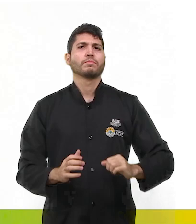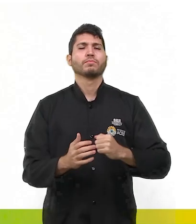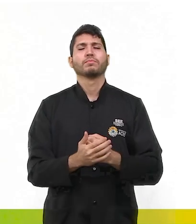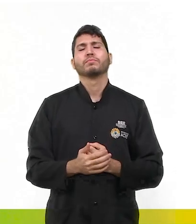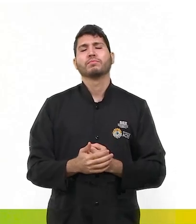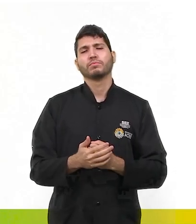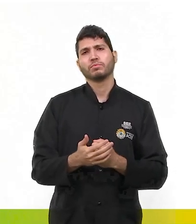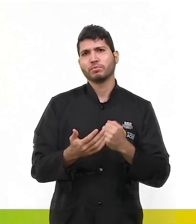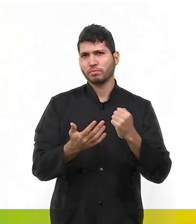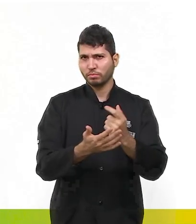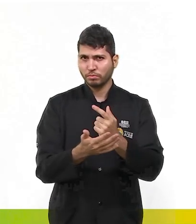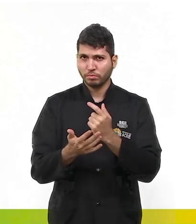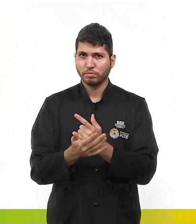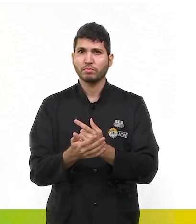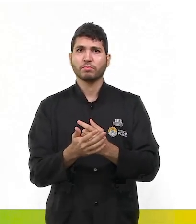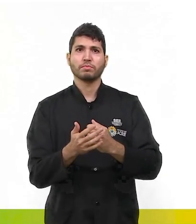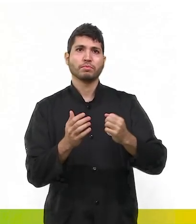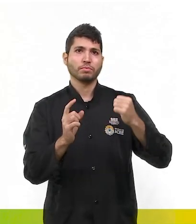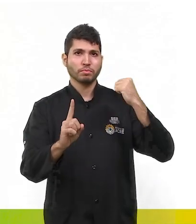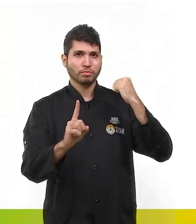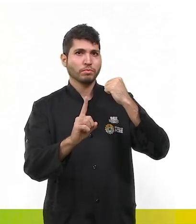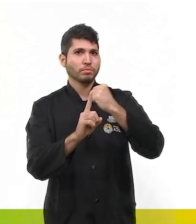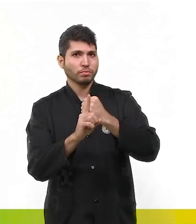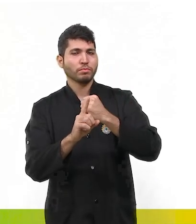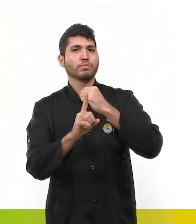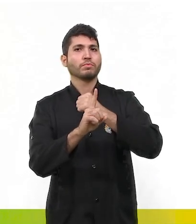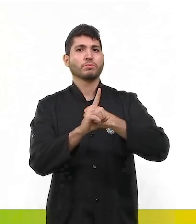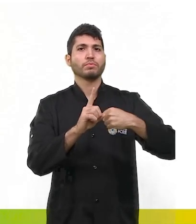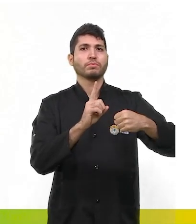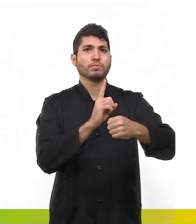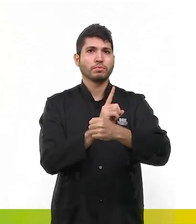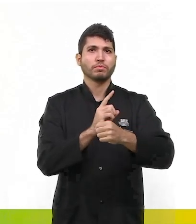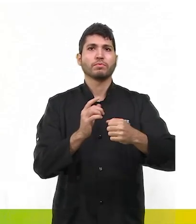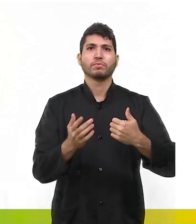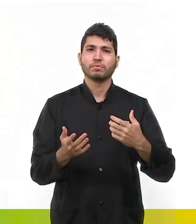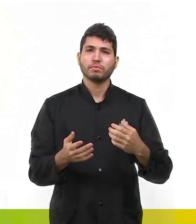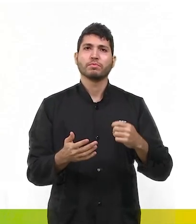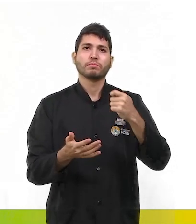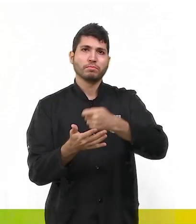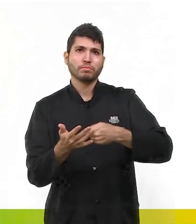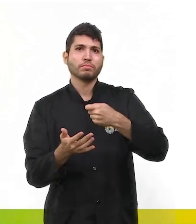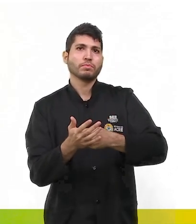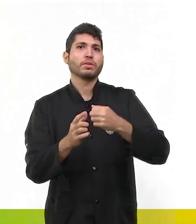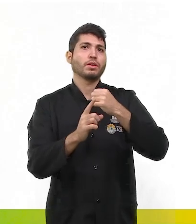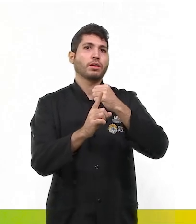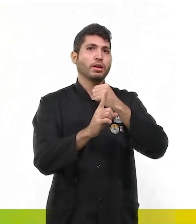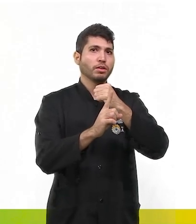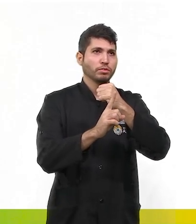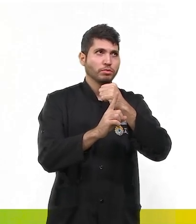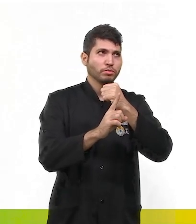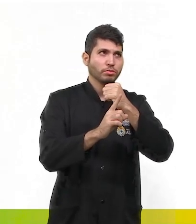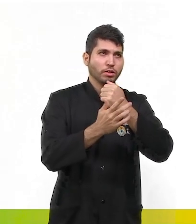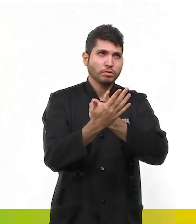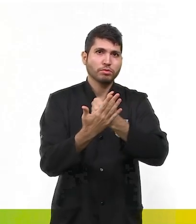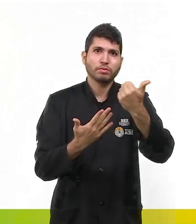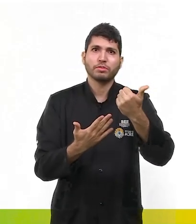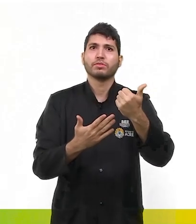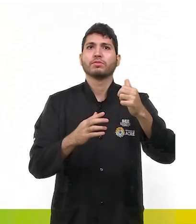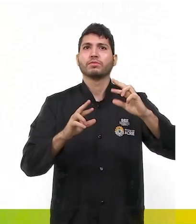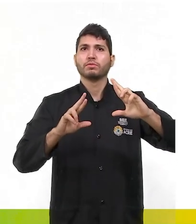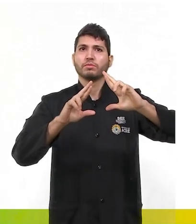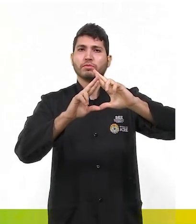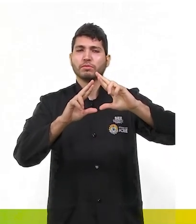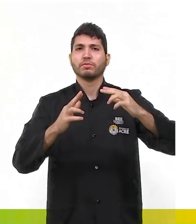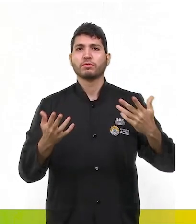aí impactos ambientais e sociais, exigindo ações sustentáveis. E uma dessas ações, novamente, pode ser o